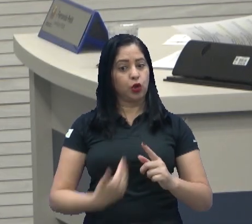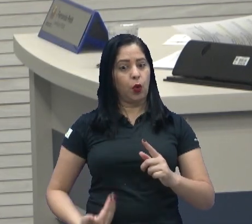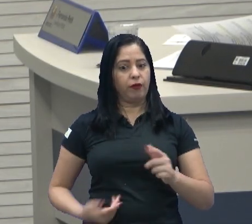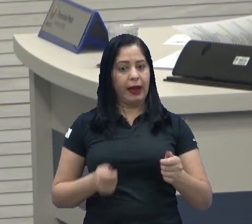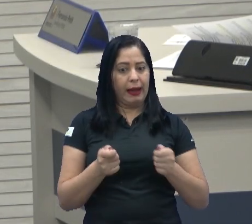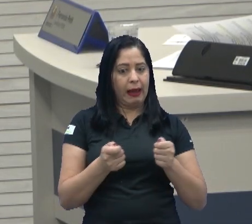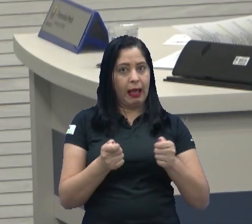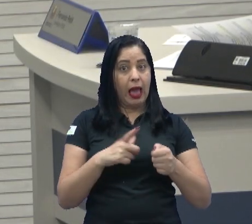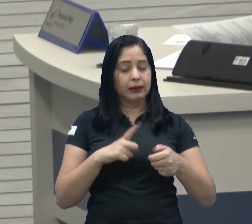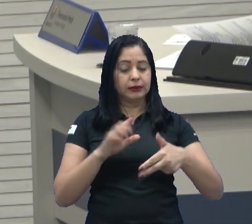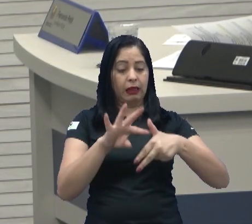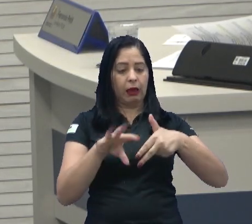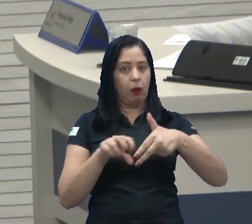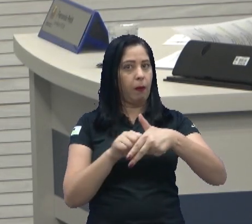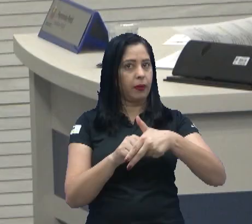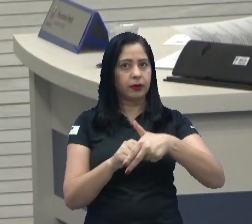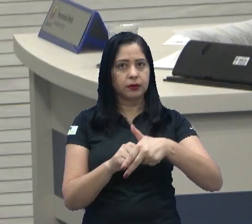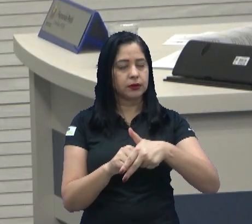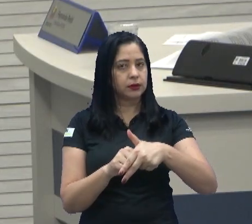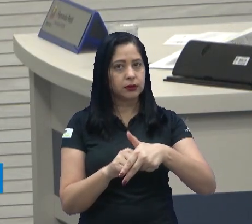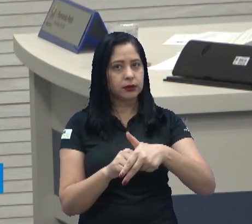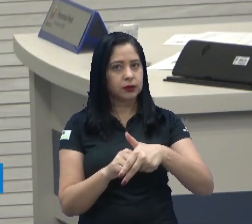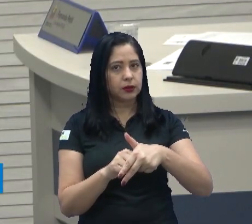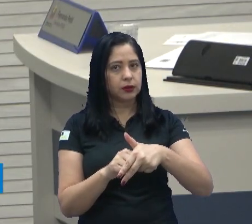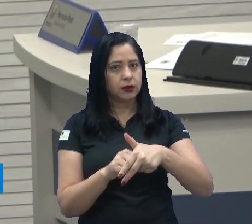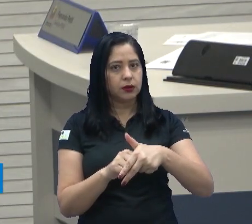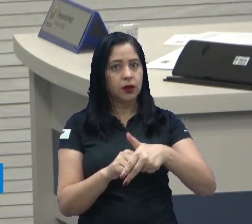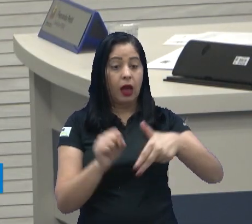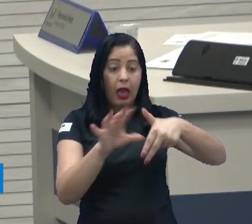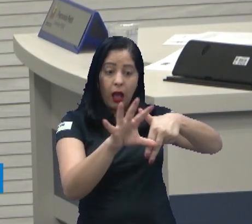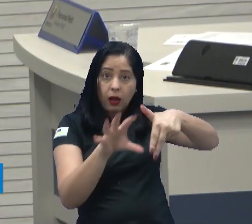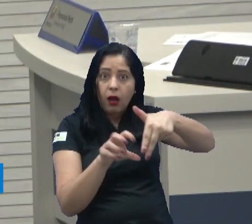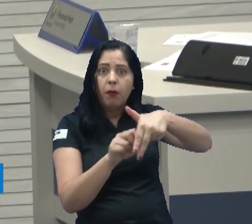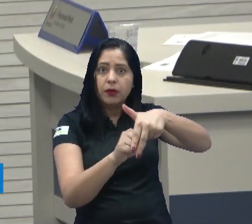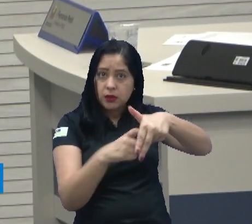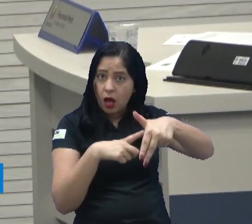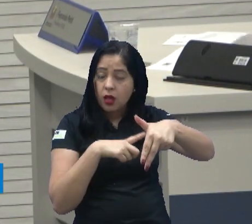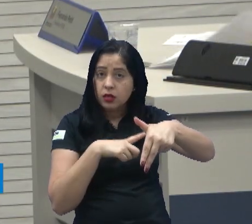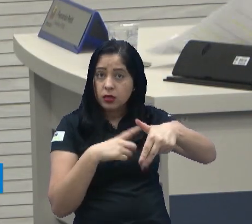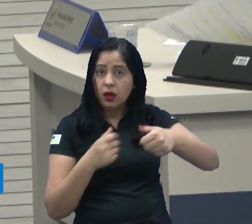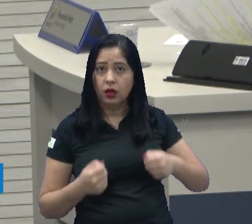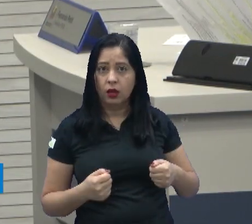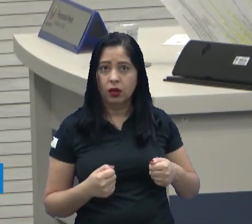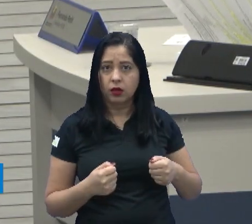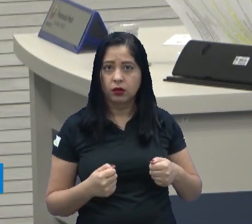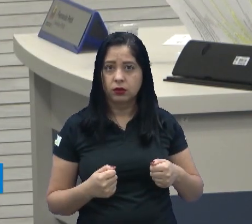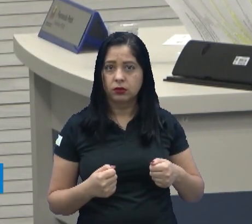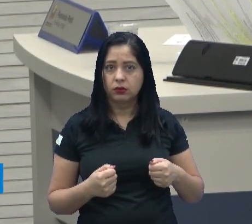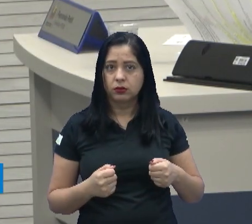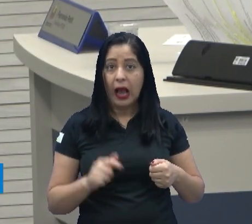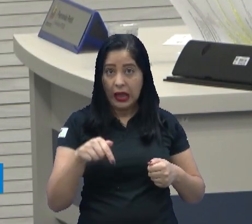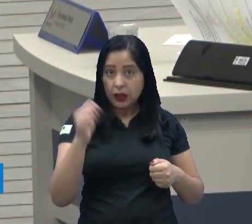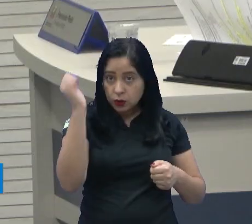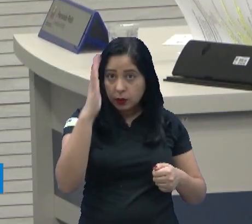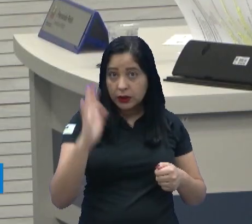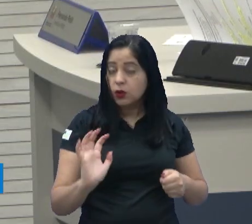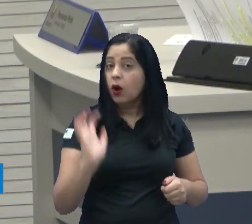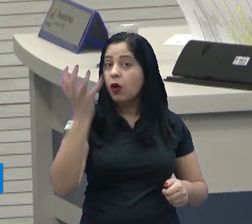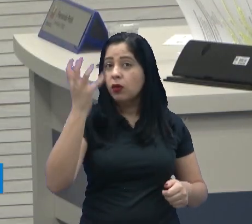que merece o nome, claro, de cleptocracia. Isso que se instalou. Isso é